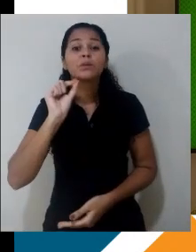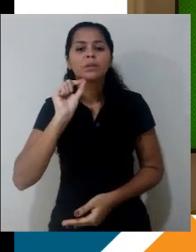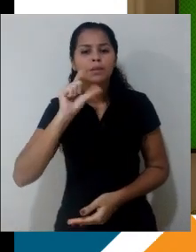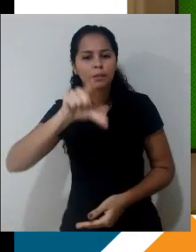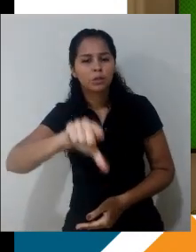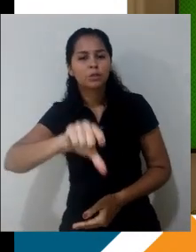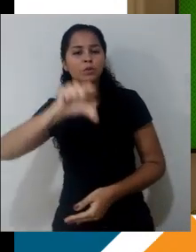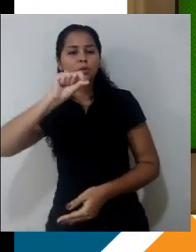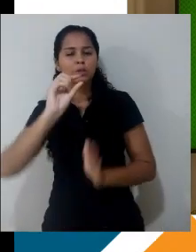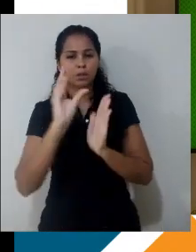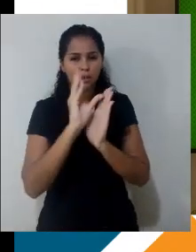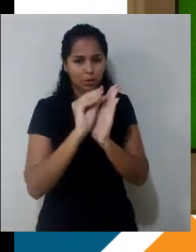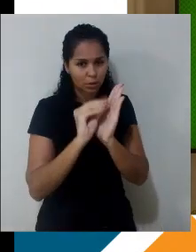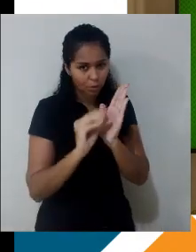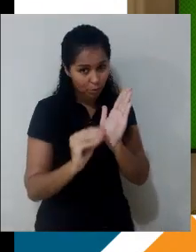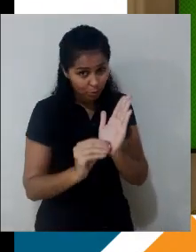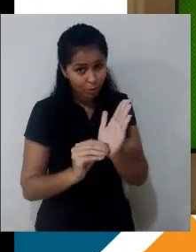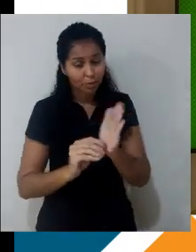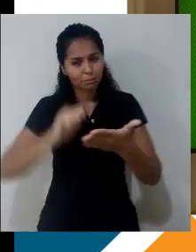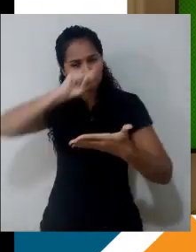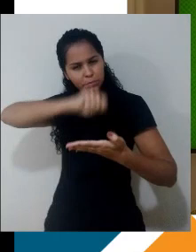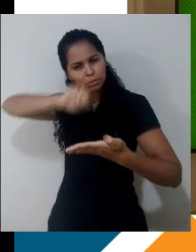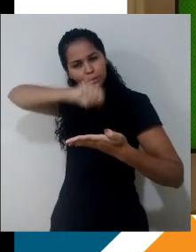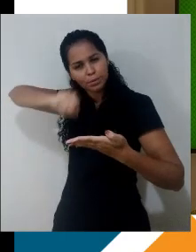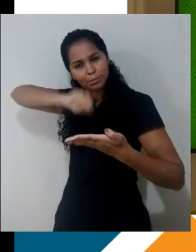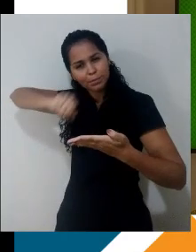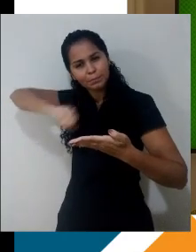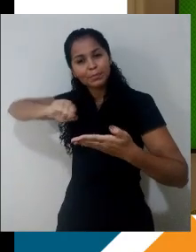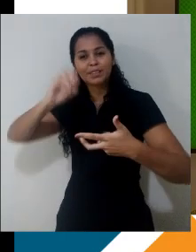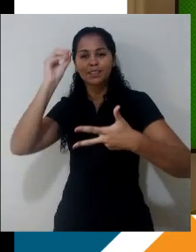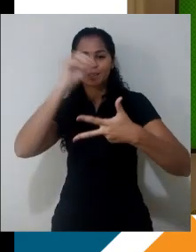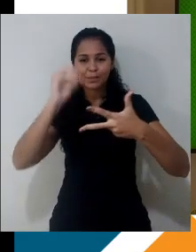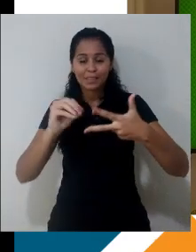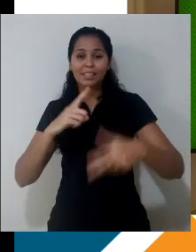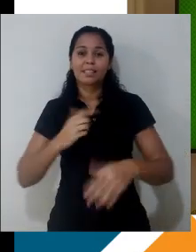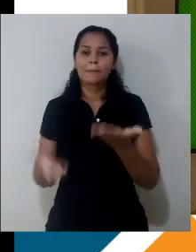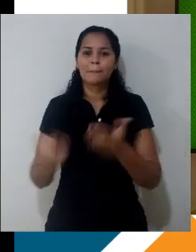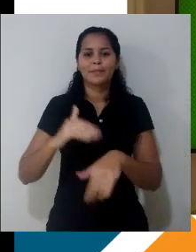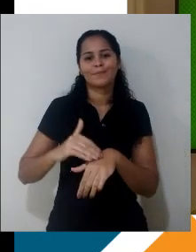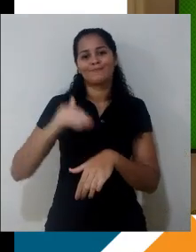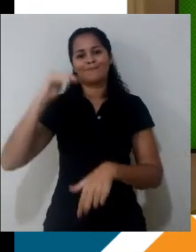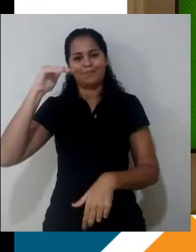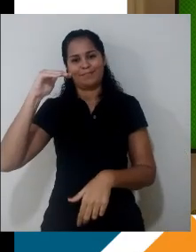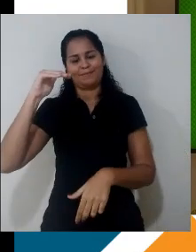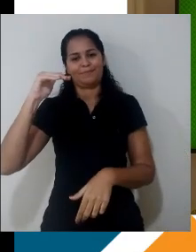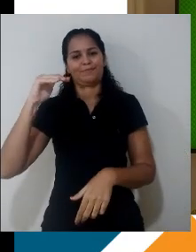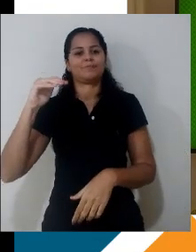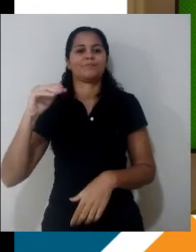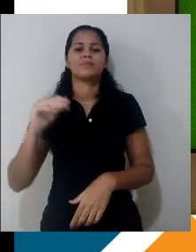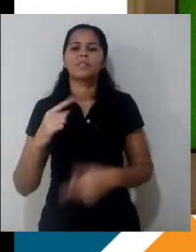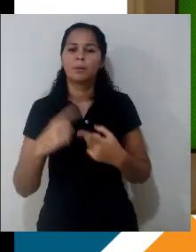aqueles conteúdos que na correção do Enem, eles vão ter um peso maior no critério de correção.